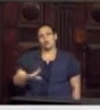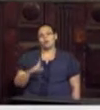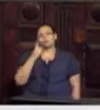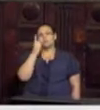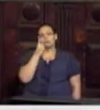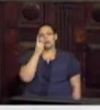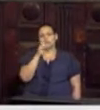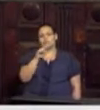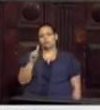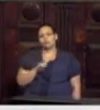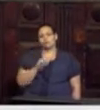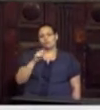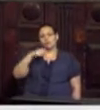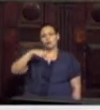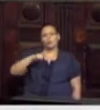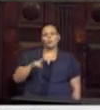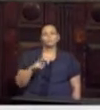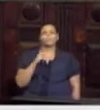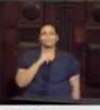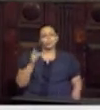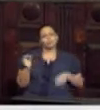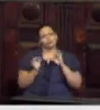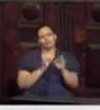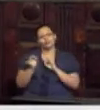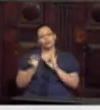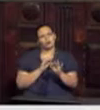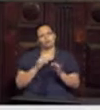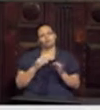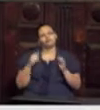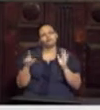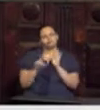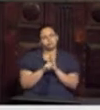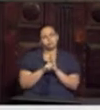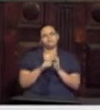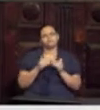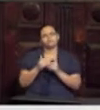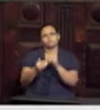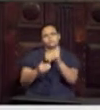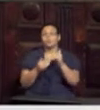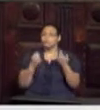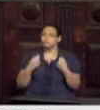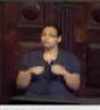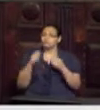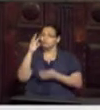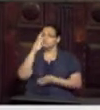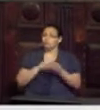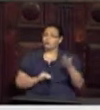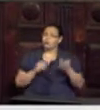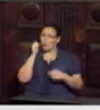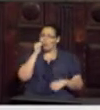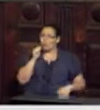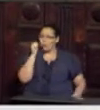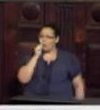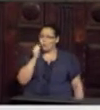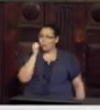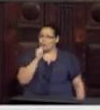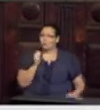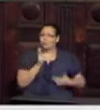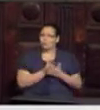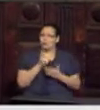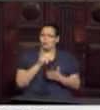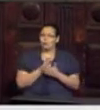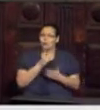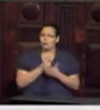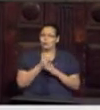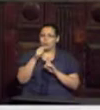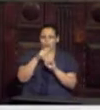Zaqueu Teixeira, tem projetos de lei em andamento. Eu disse que nós tínhamos que copiar as mulheres, da mesma forma que,